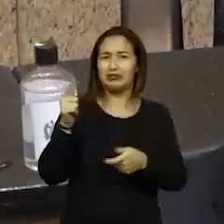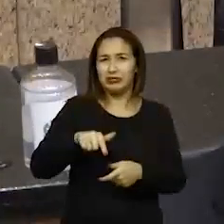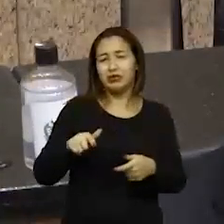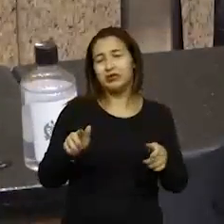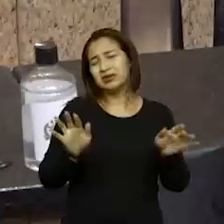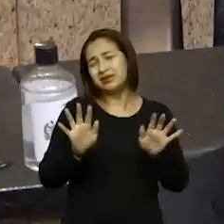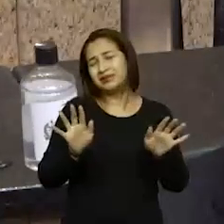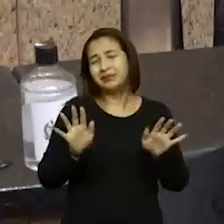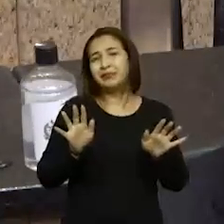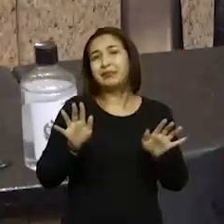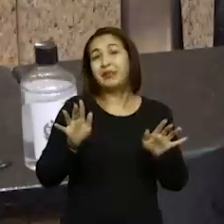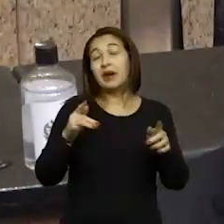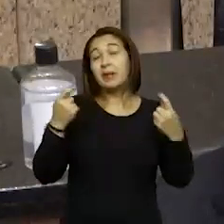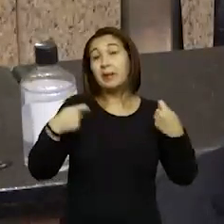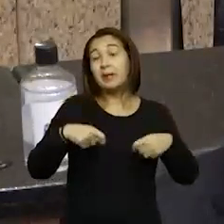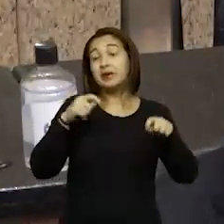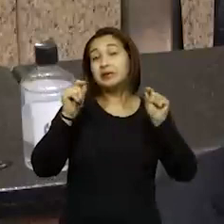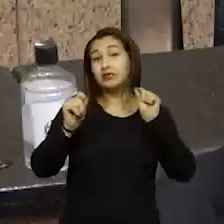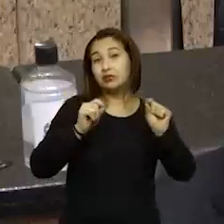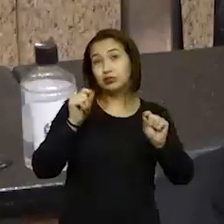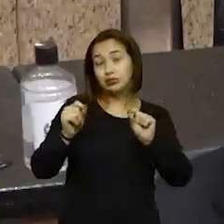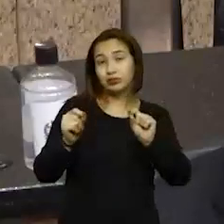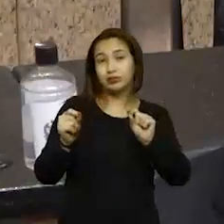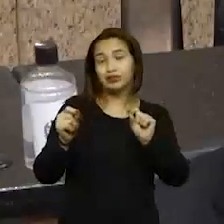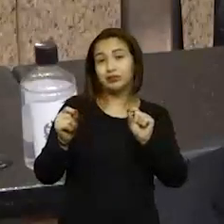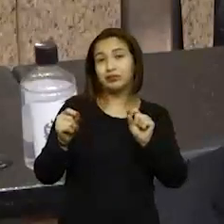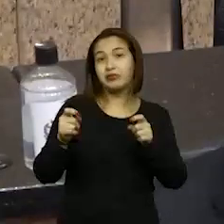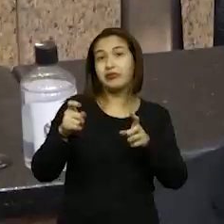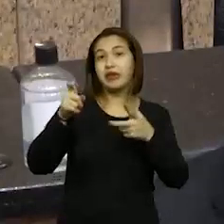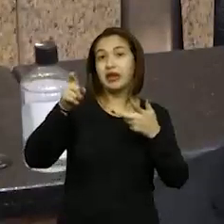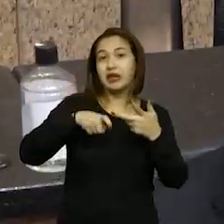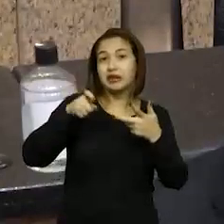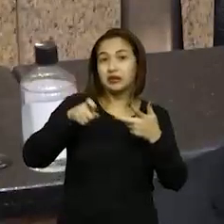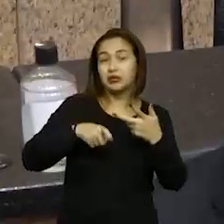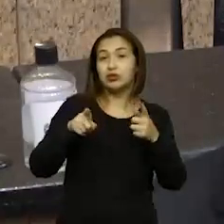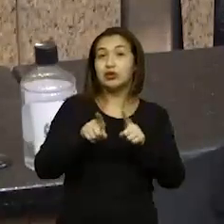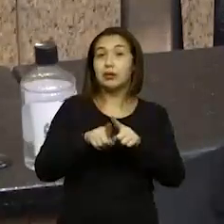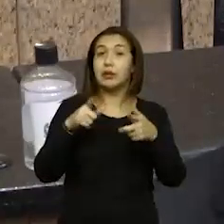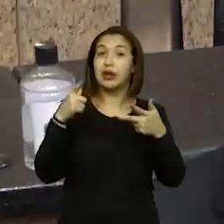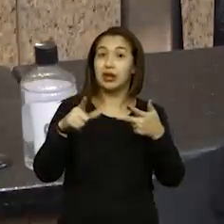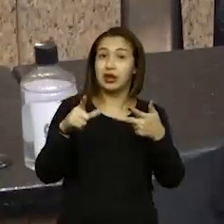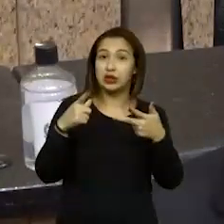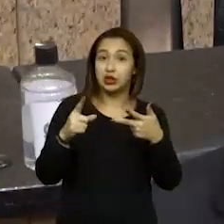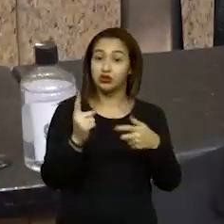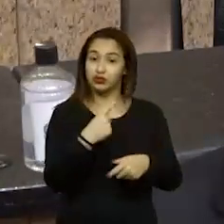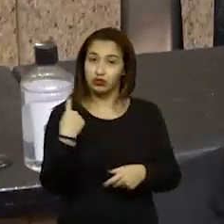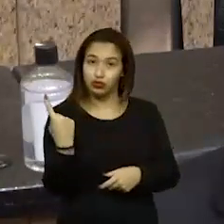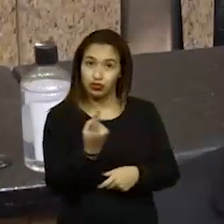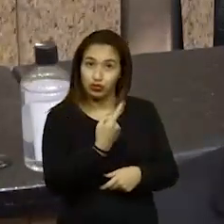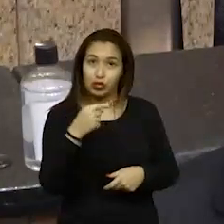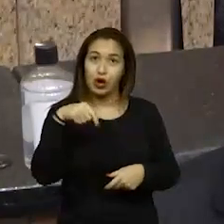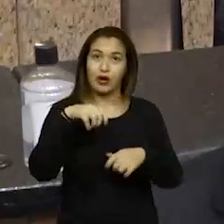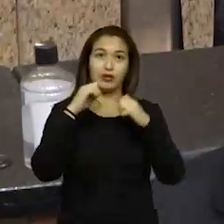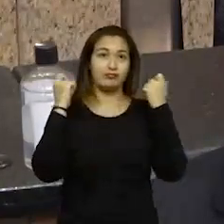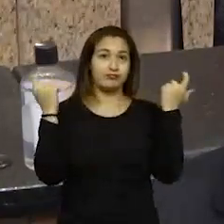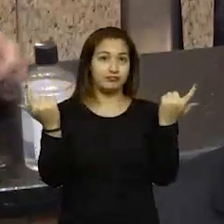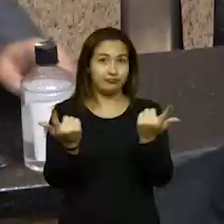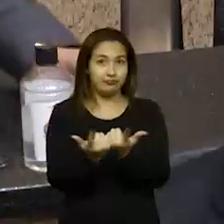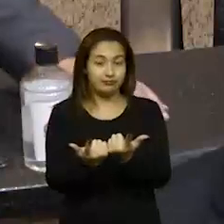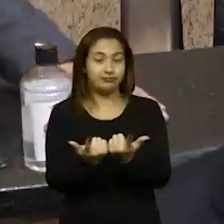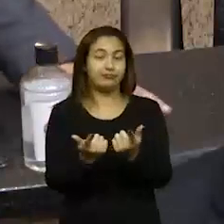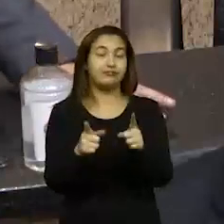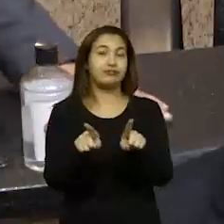verdade, o que tem que ser feito mesmo é que o executivo e o legislativo, nós, dessa casa, e